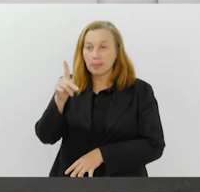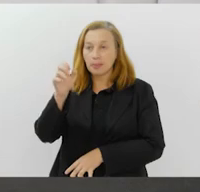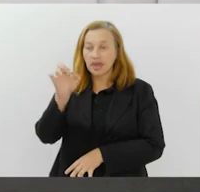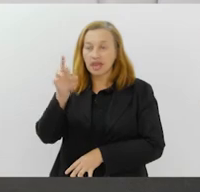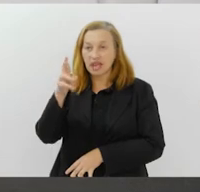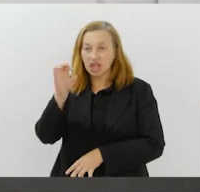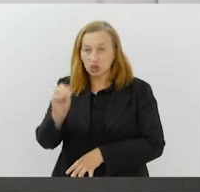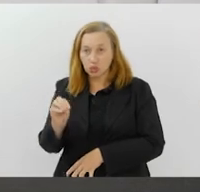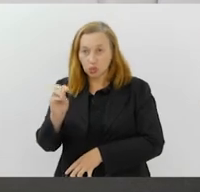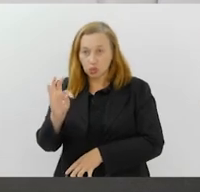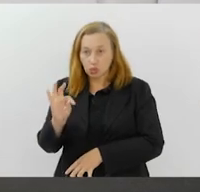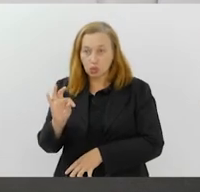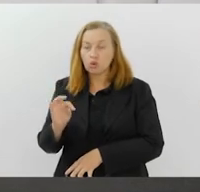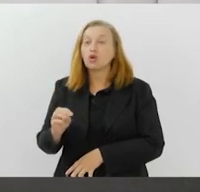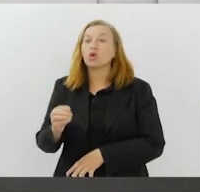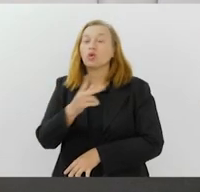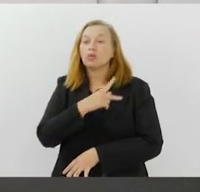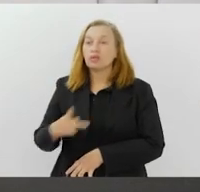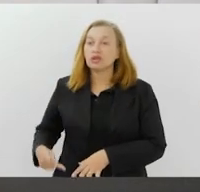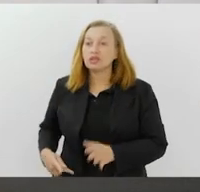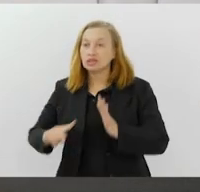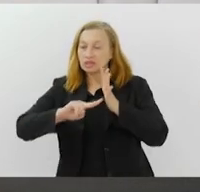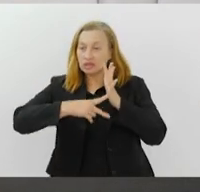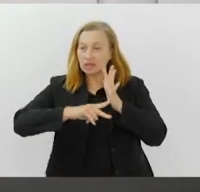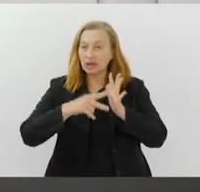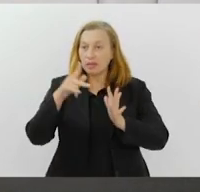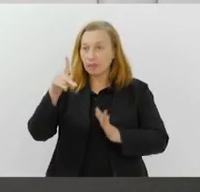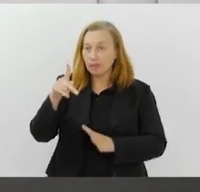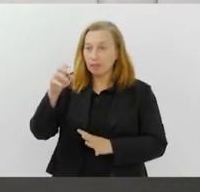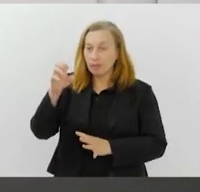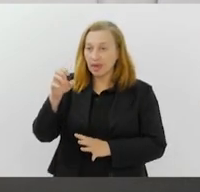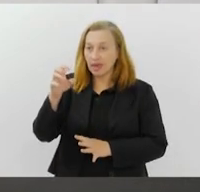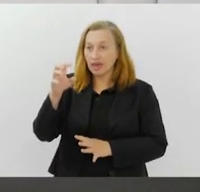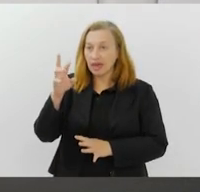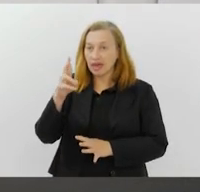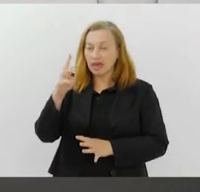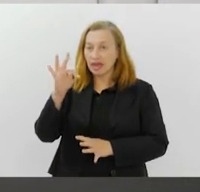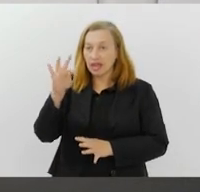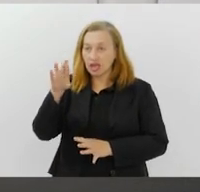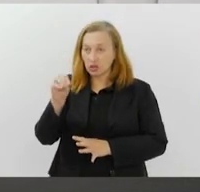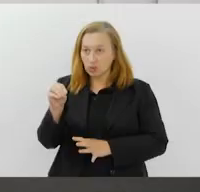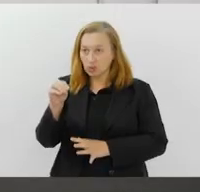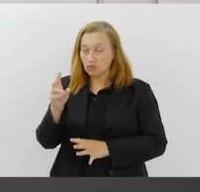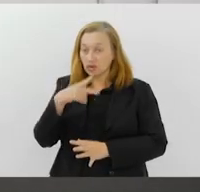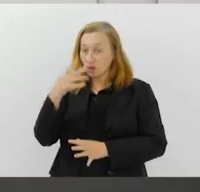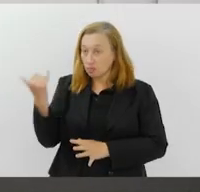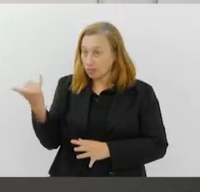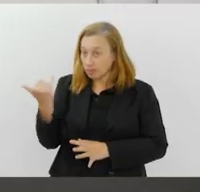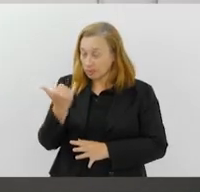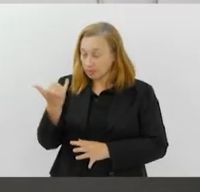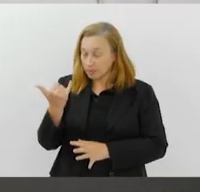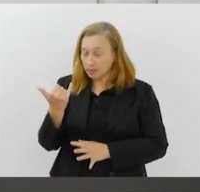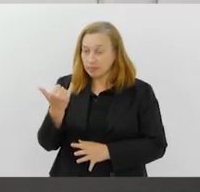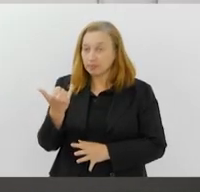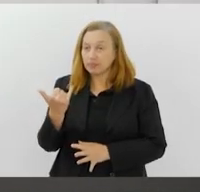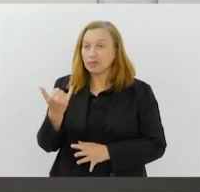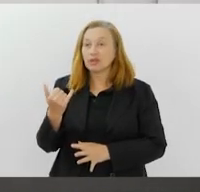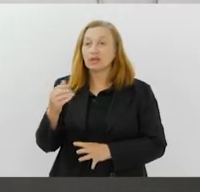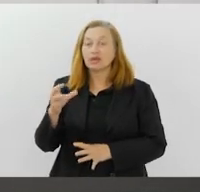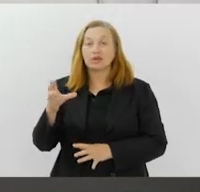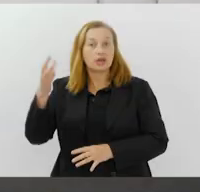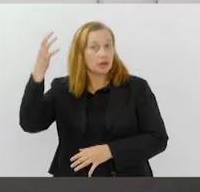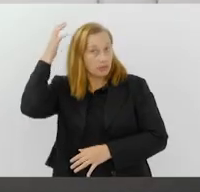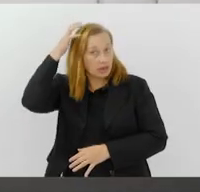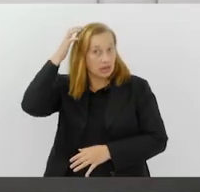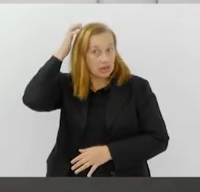inclusive o presidente do sindicato dos peritos me disse para mim que no caso da Marielle que é um caso que nós estamos super ligados